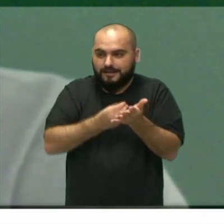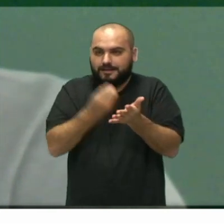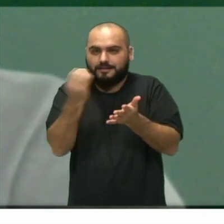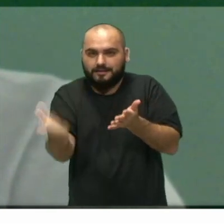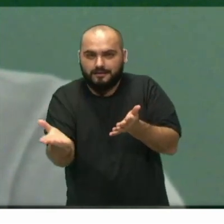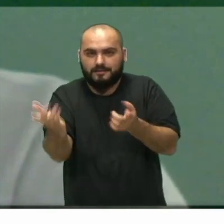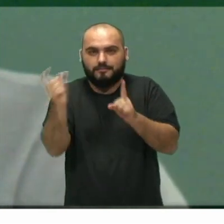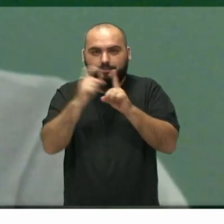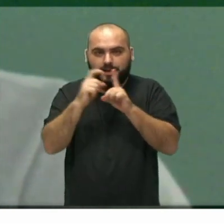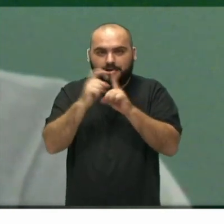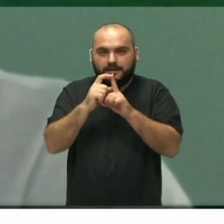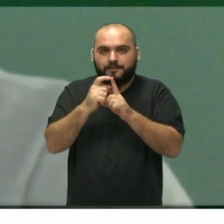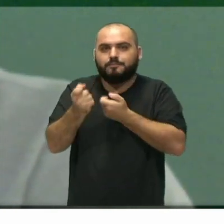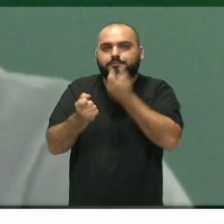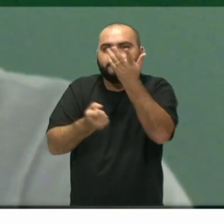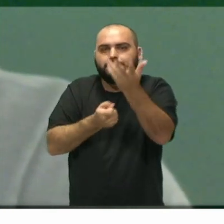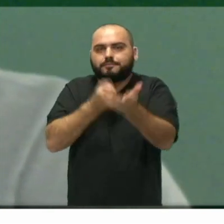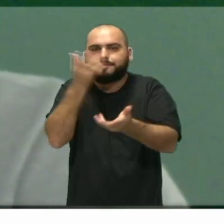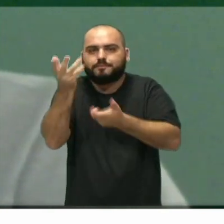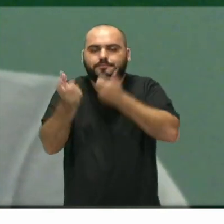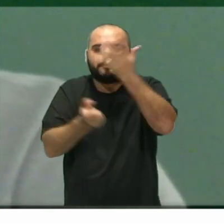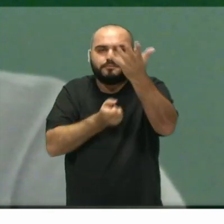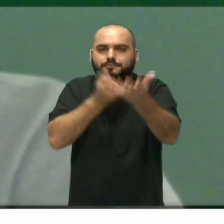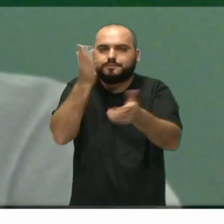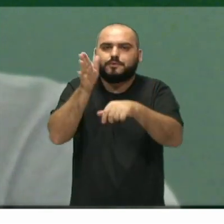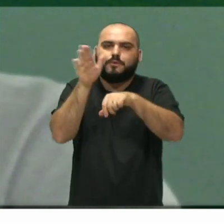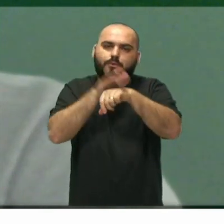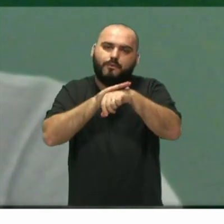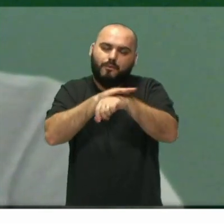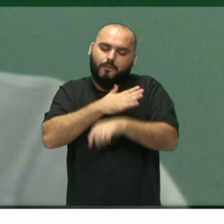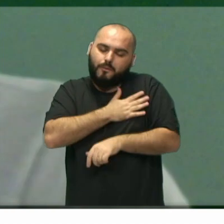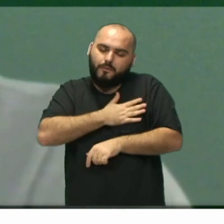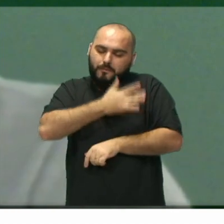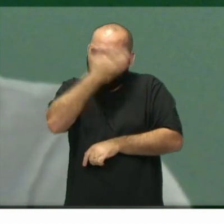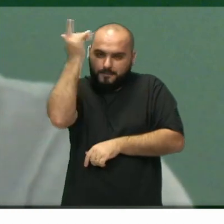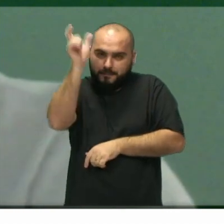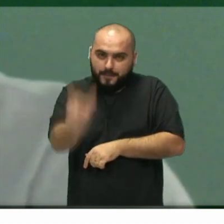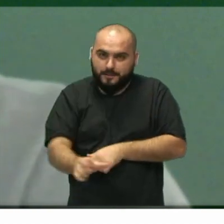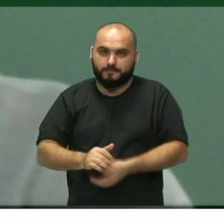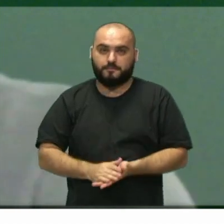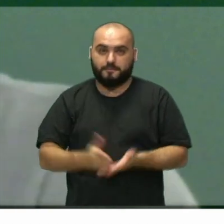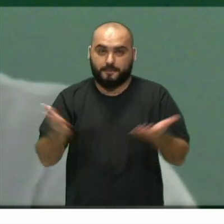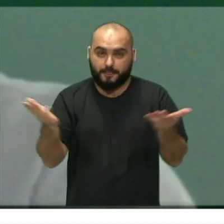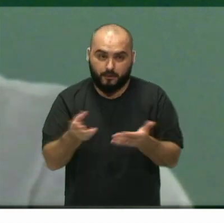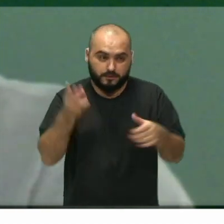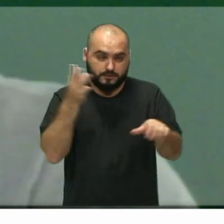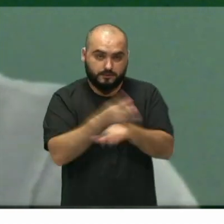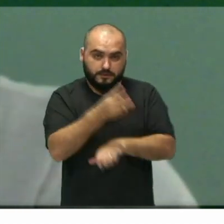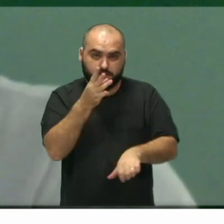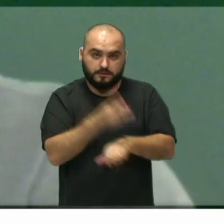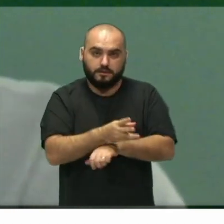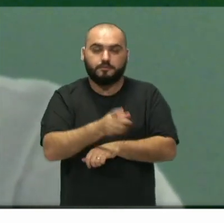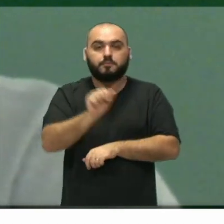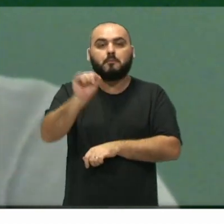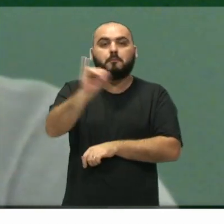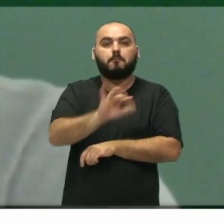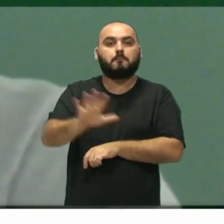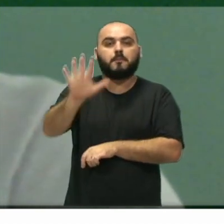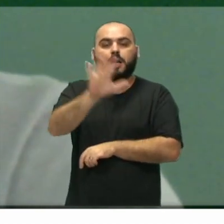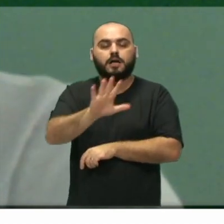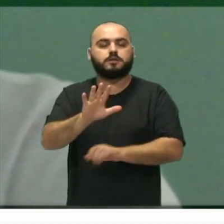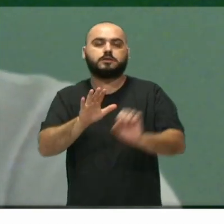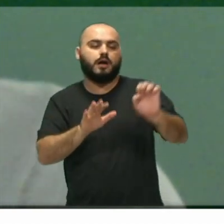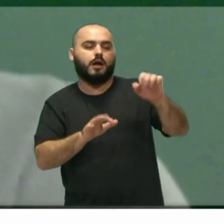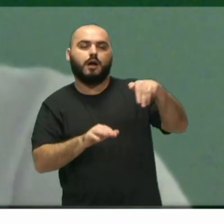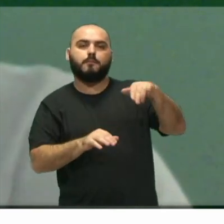através de palavras, manifestar o quanto a gente gostava da pessoa, né? Hoje, com o WhatsApp, eu mando ali um emoji, eu mando uma mensagem,